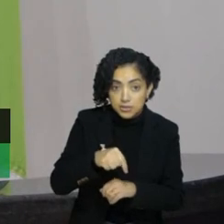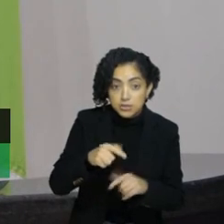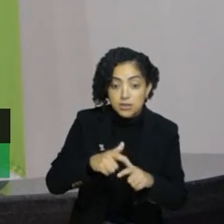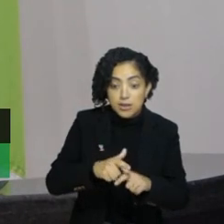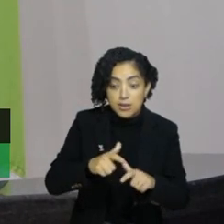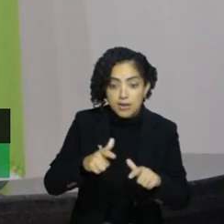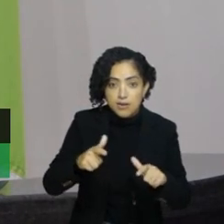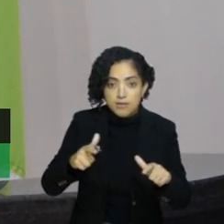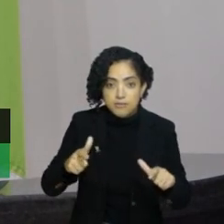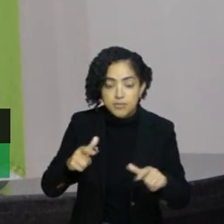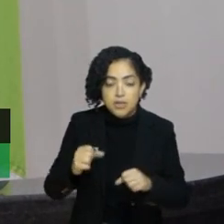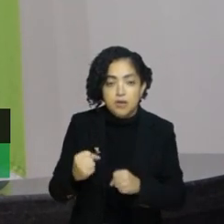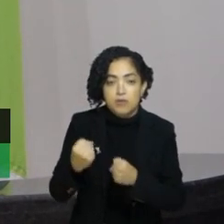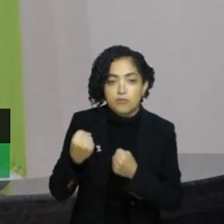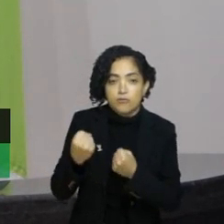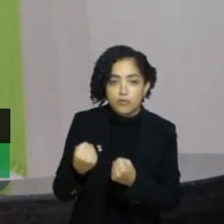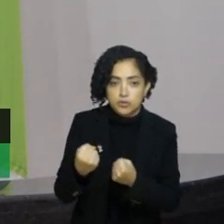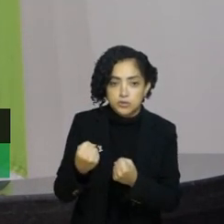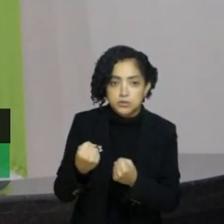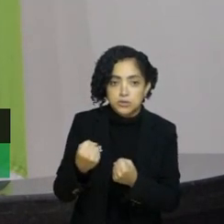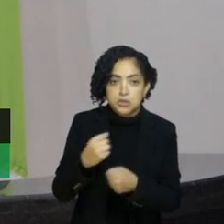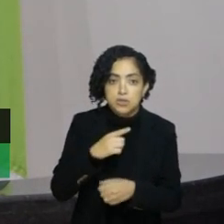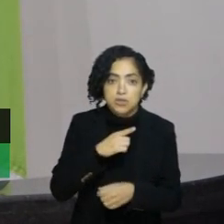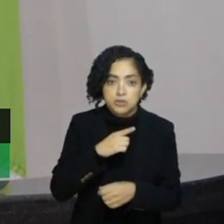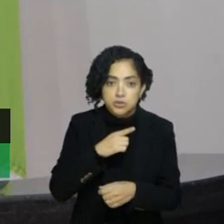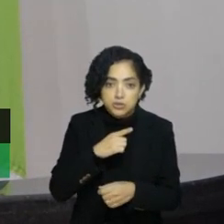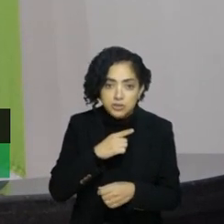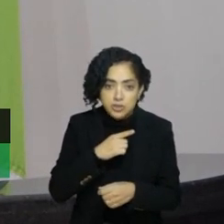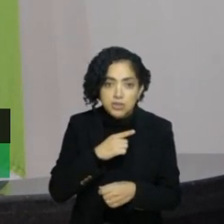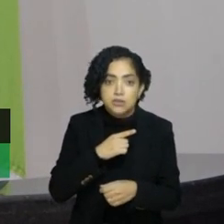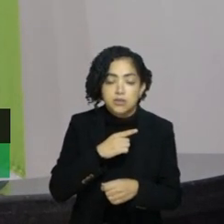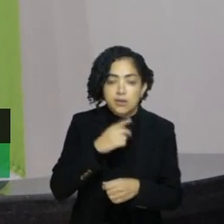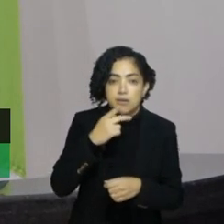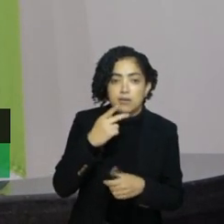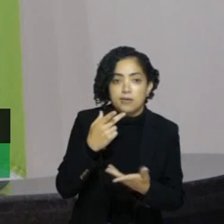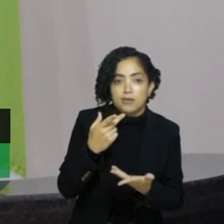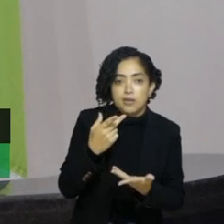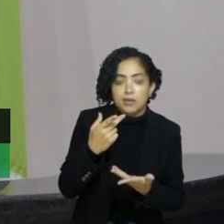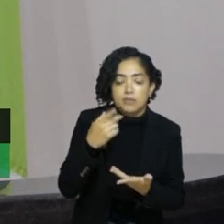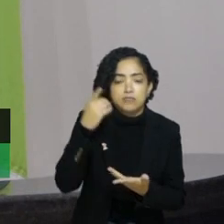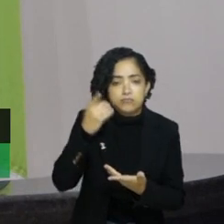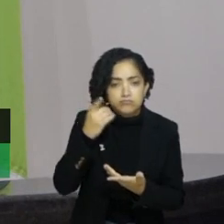nossa força. Nós temos aqui muitos deputados experientes,